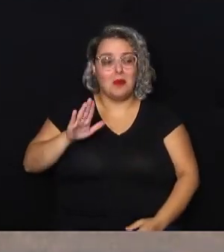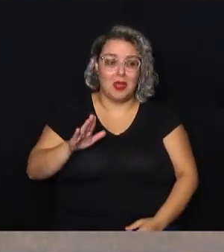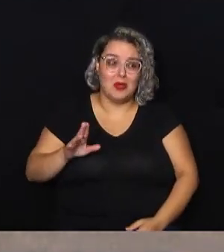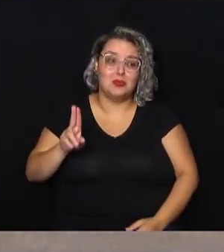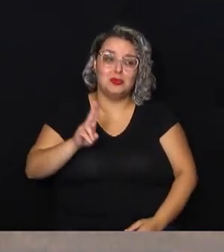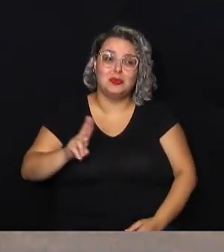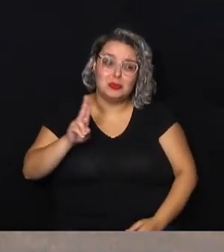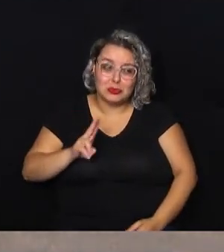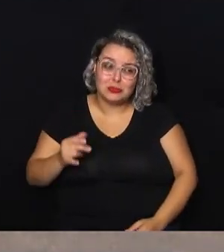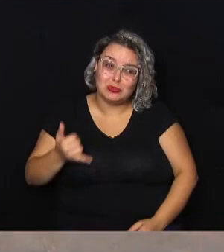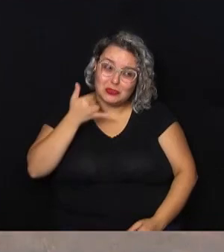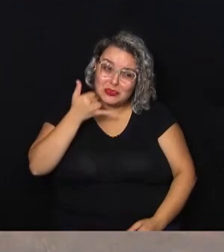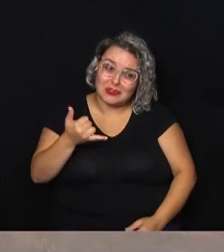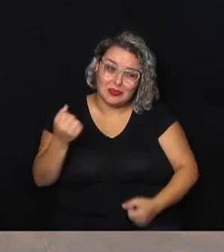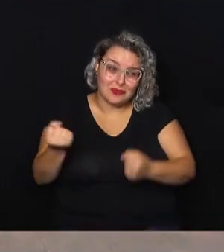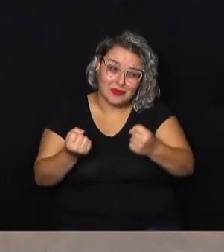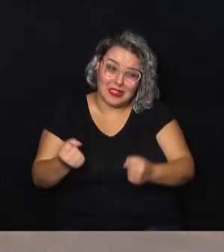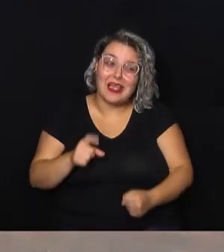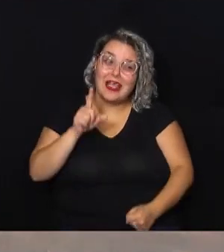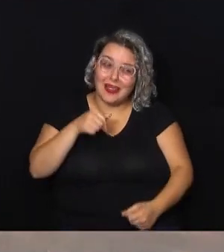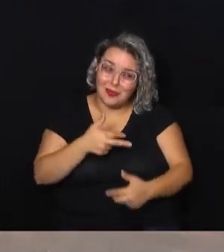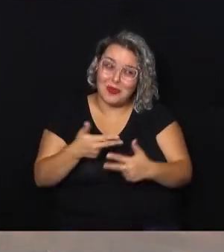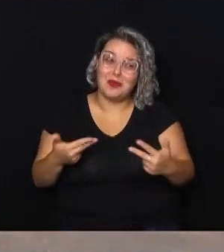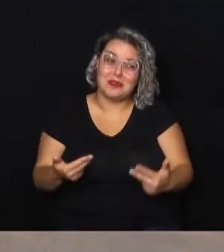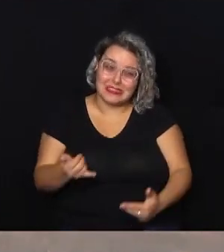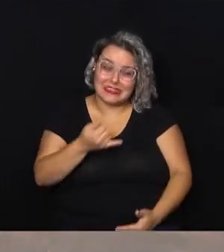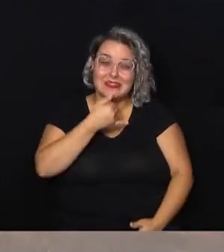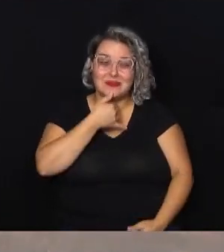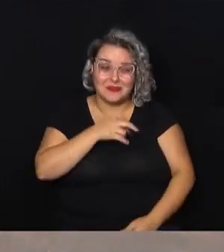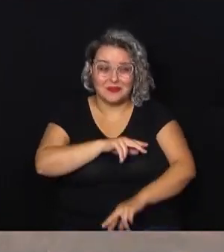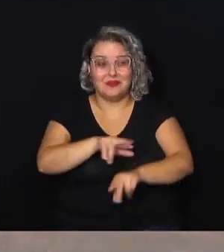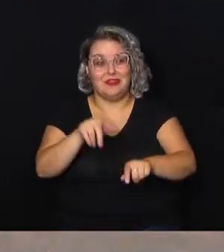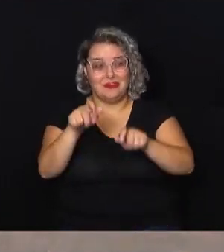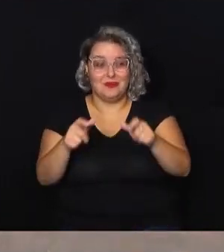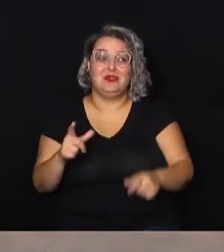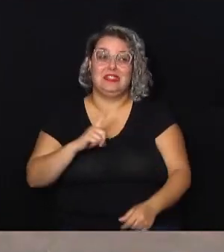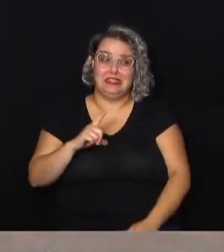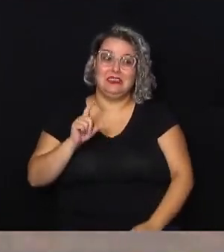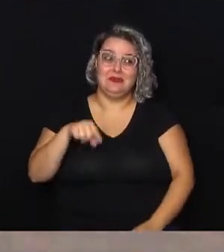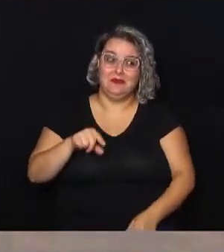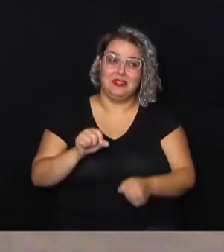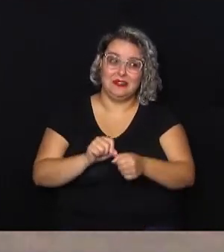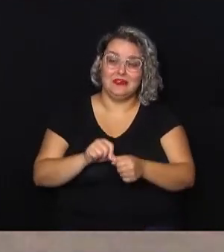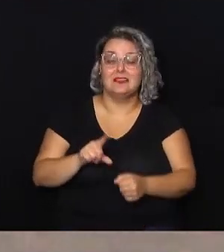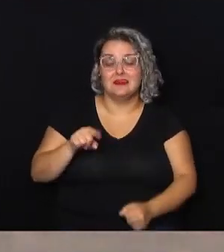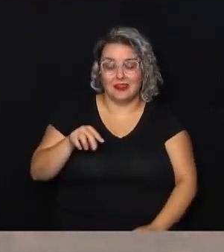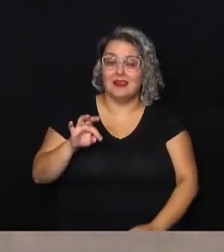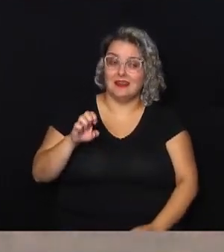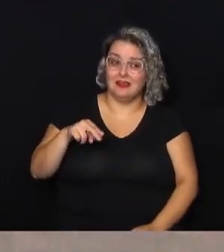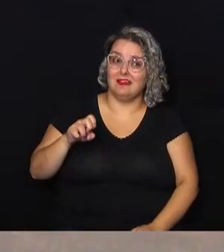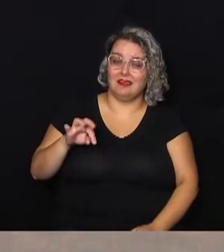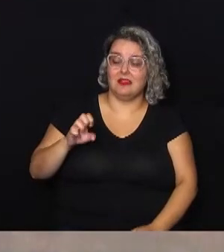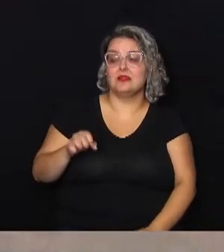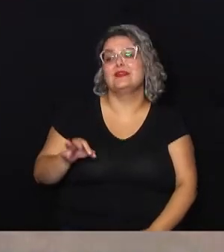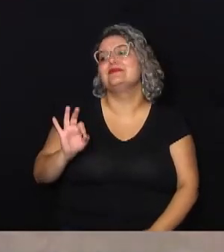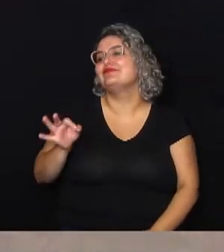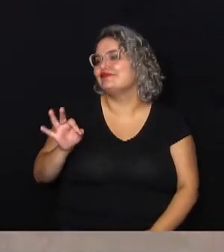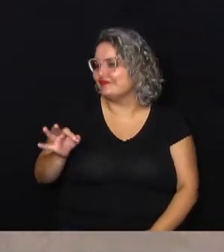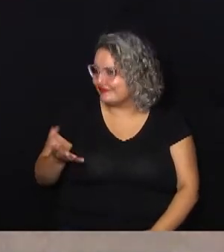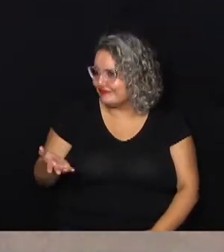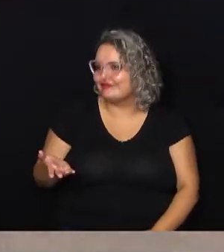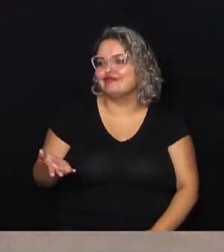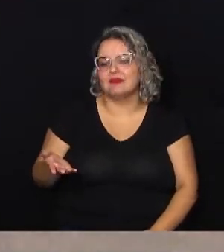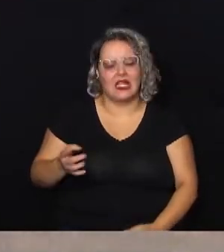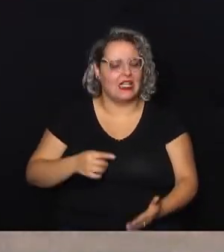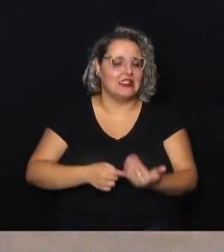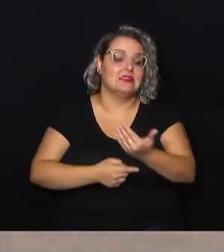indevido do celular ao volante também é uma coisa hoje que infelizmente muita gente tem feito, né, tenente? Não, com certeza, né? Cada vez mais a